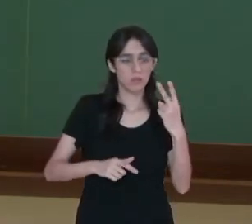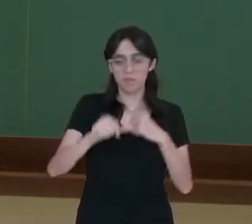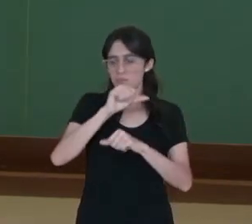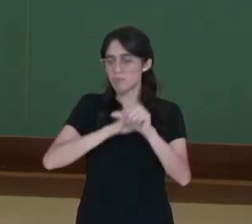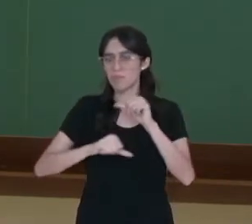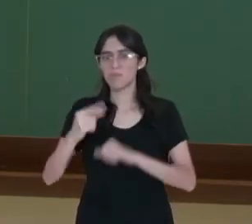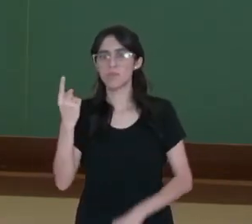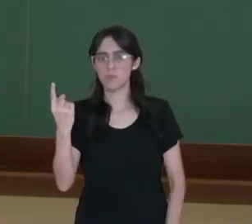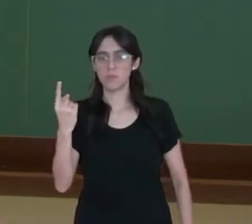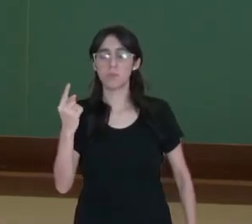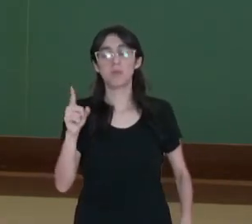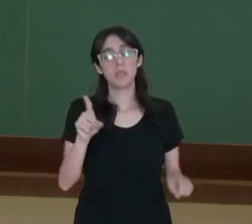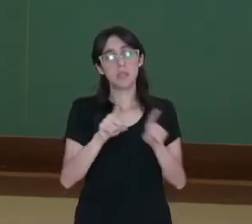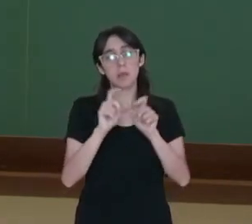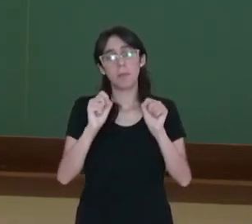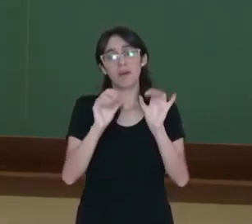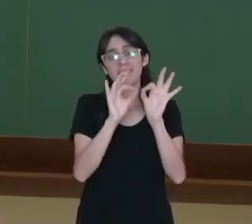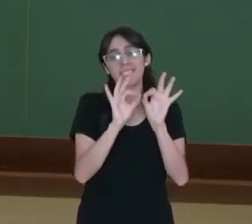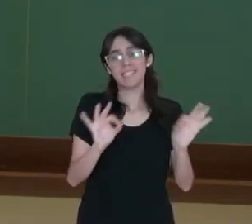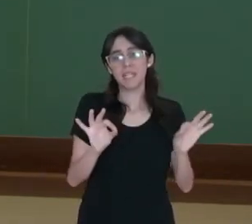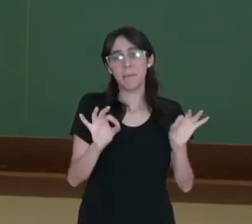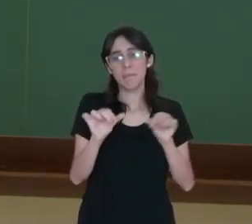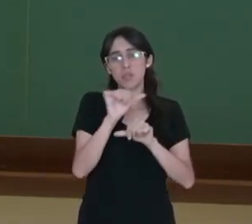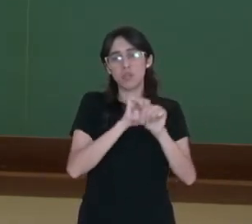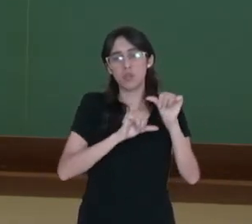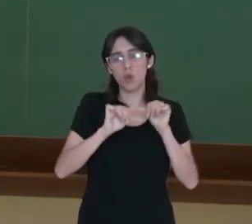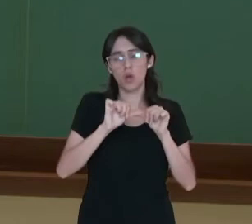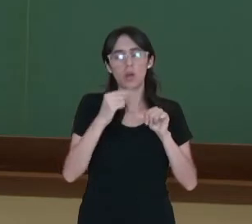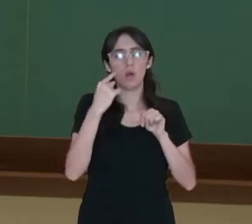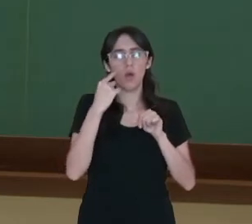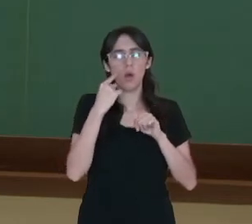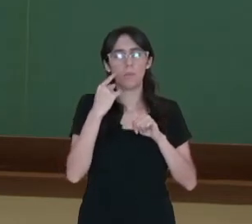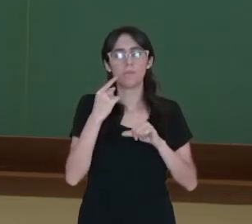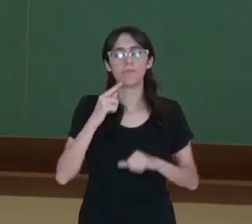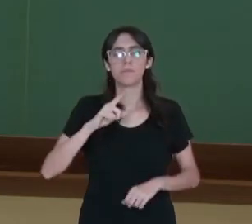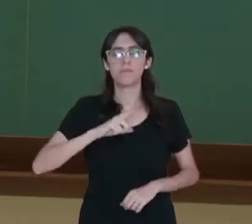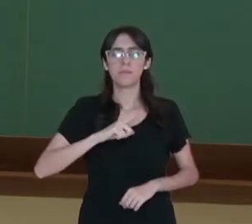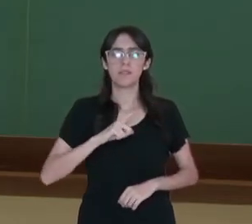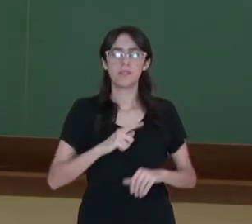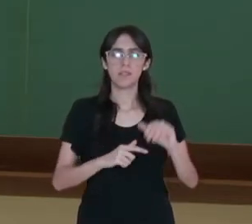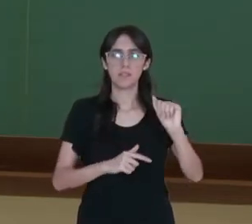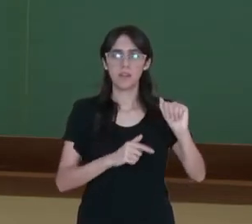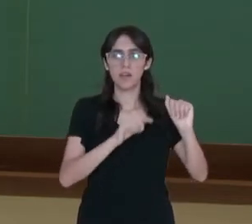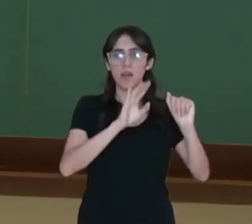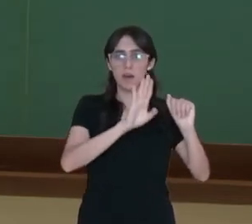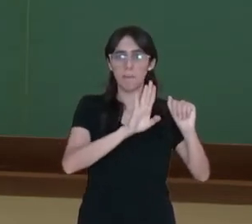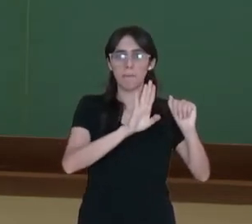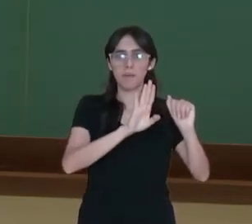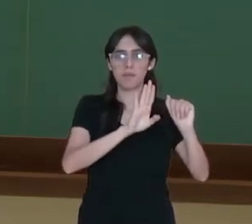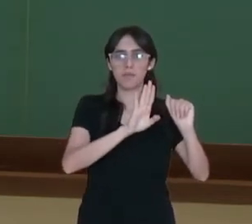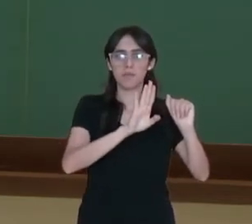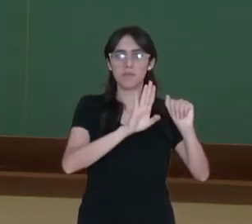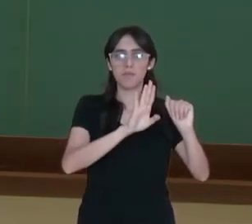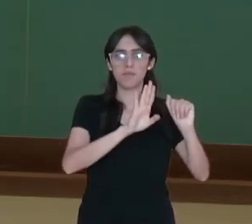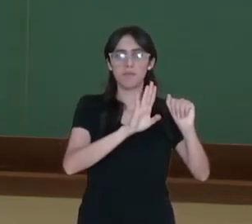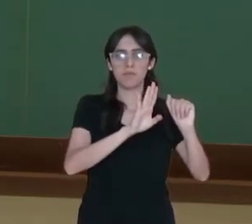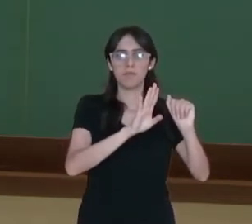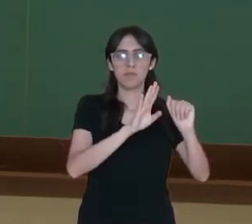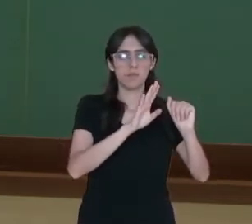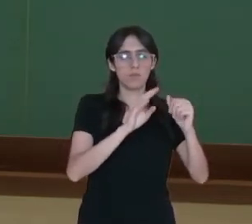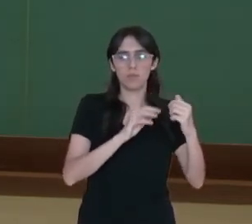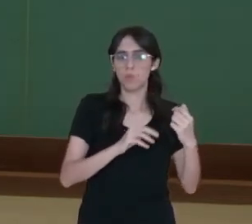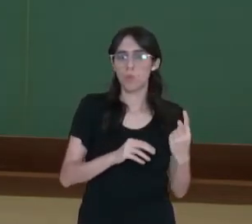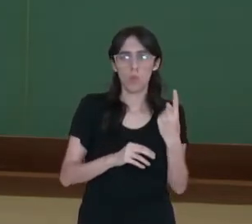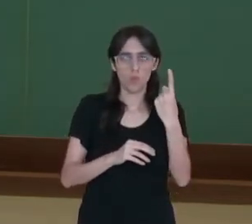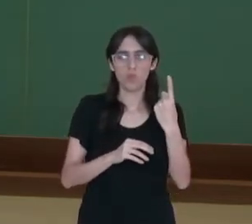simples troca ou deslocamento, ou simples deslocamento. Então, a gente tem A, B, que formam uma substância, mais C,